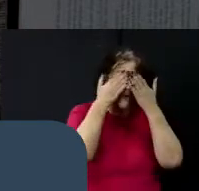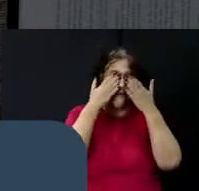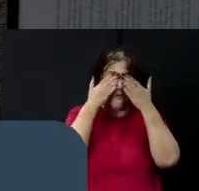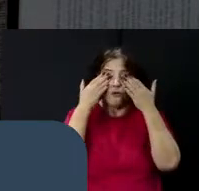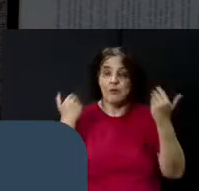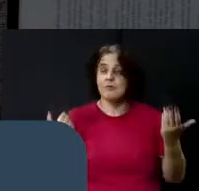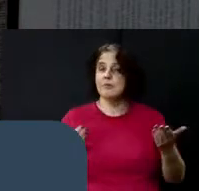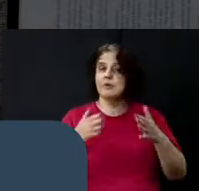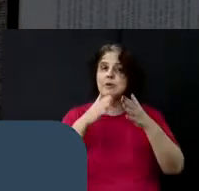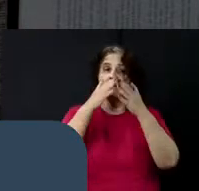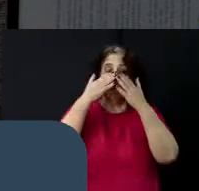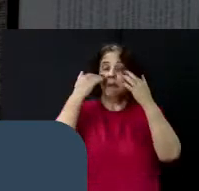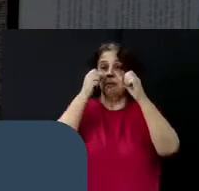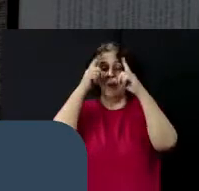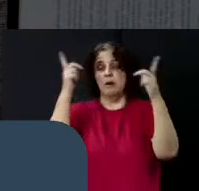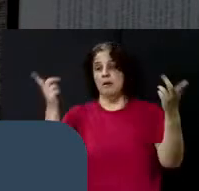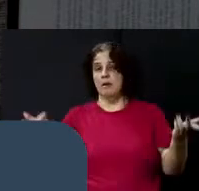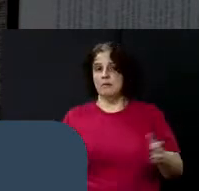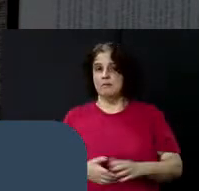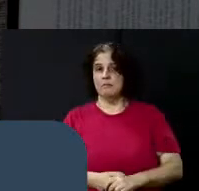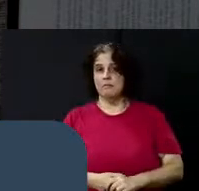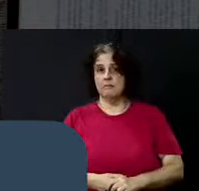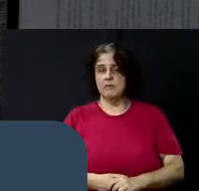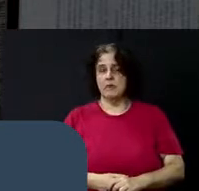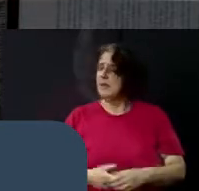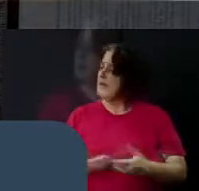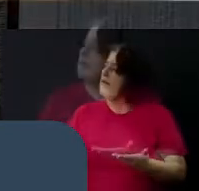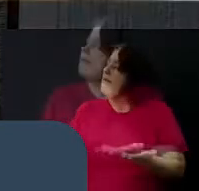ele? Respondeu, não sei.